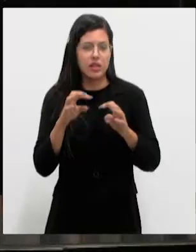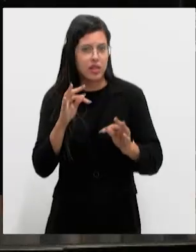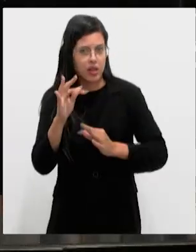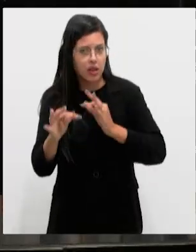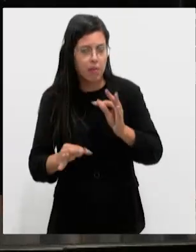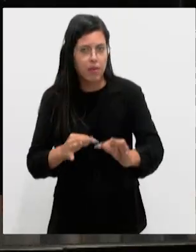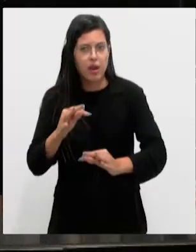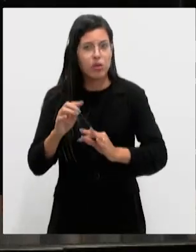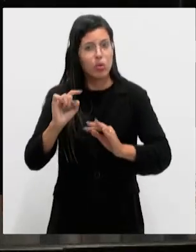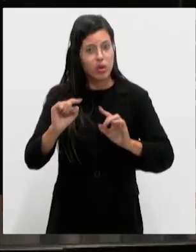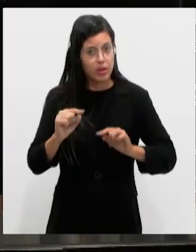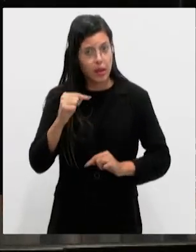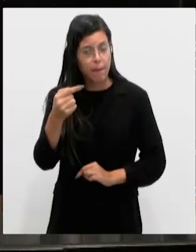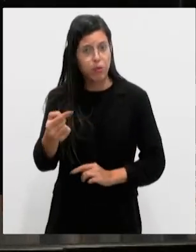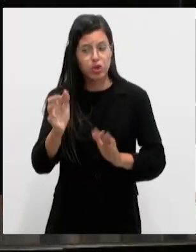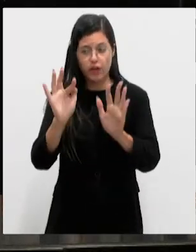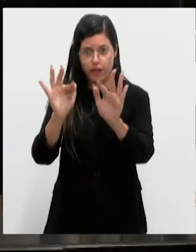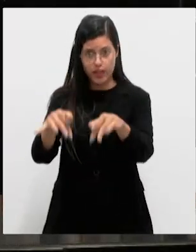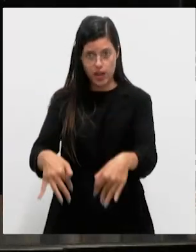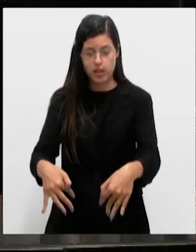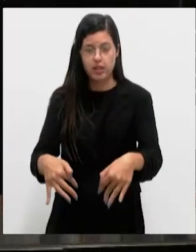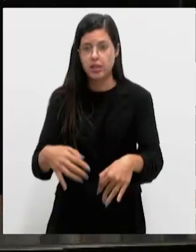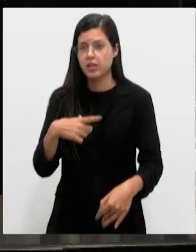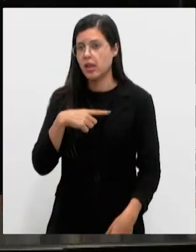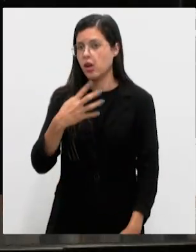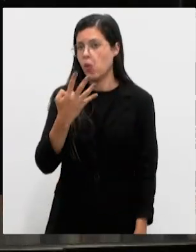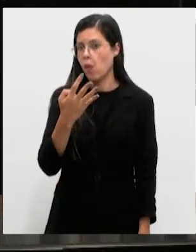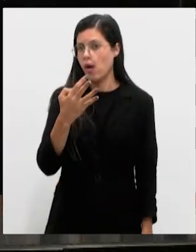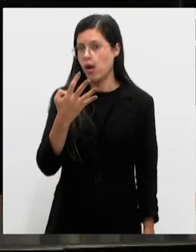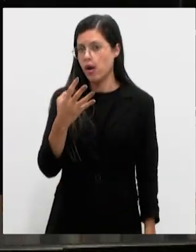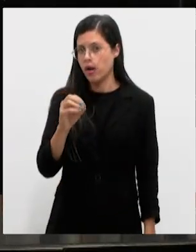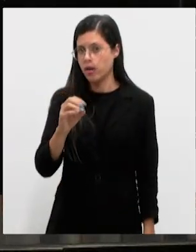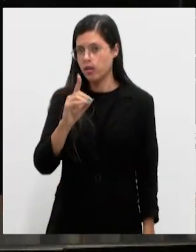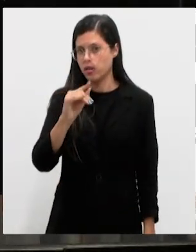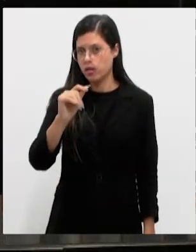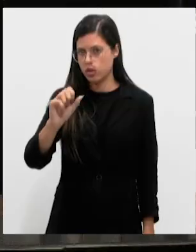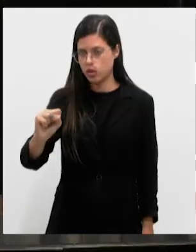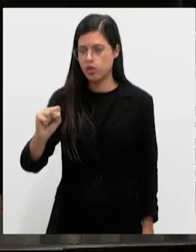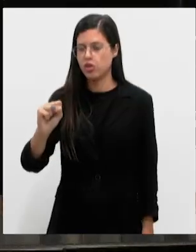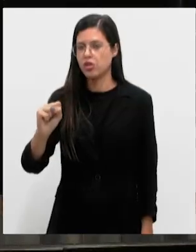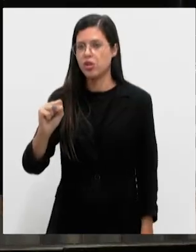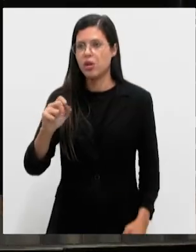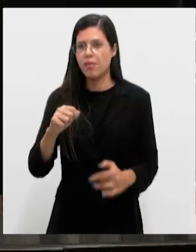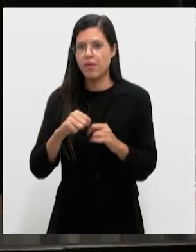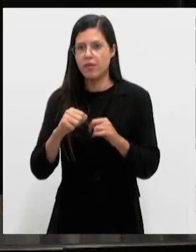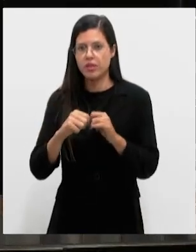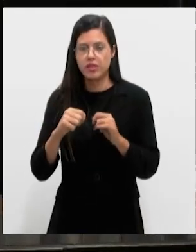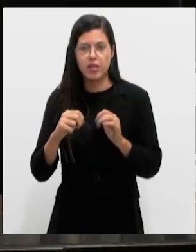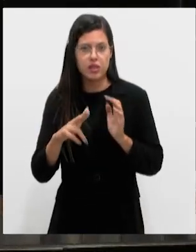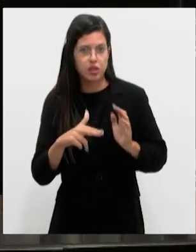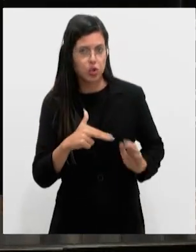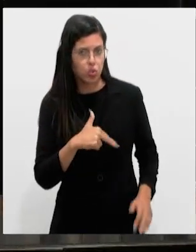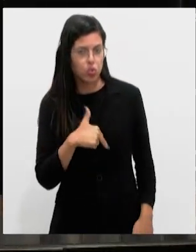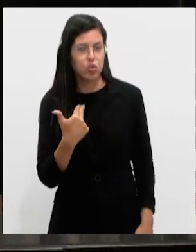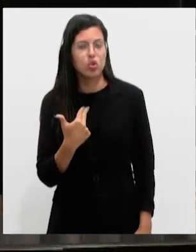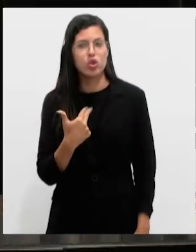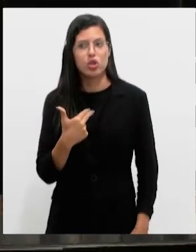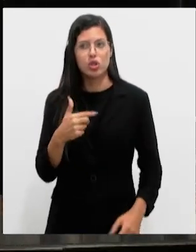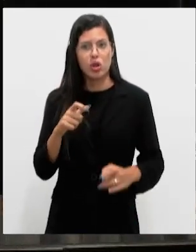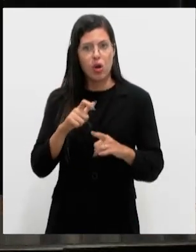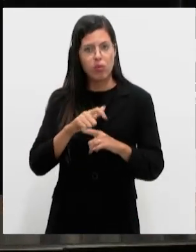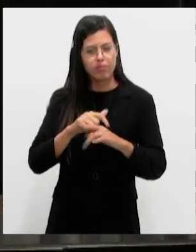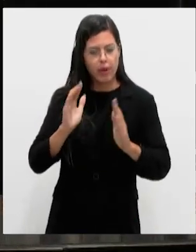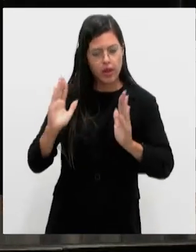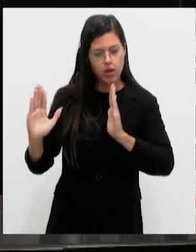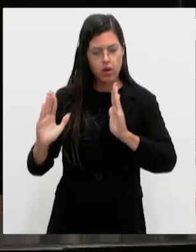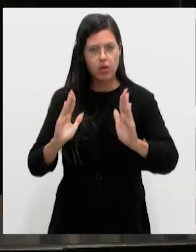o ciclo da quimioterapia, tem 40 dias no máximo para poder fazer a cirurgia, que é o tempo que se dá do